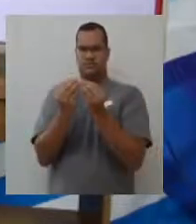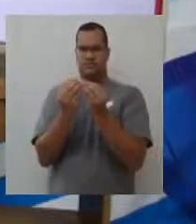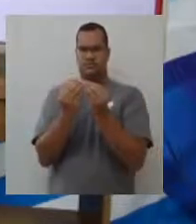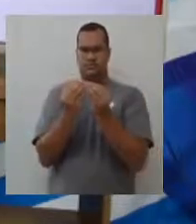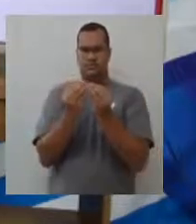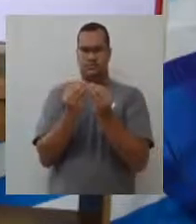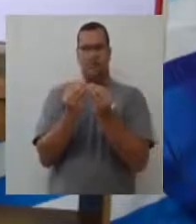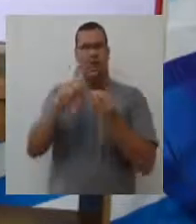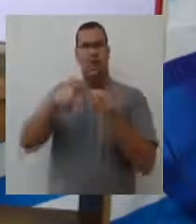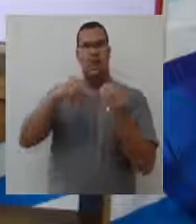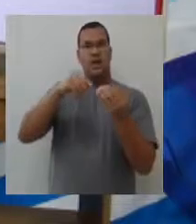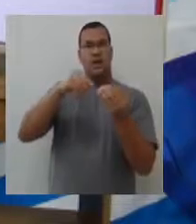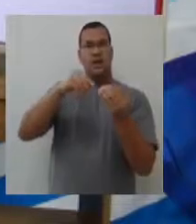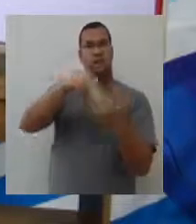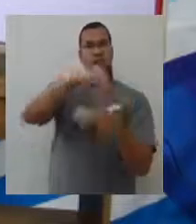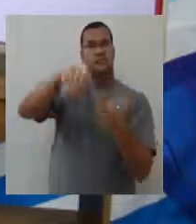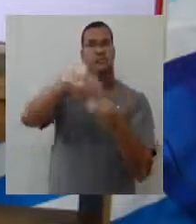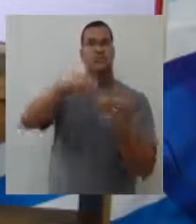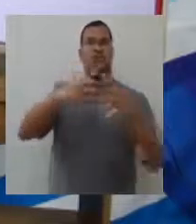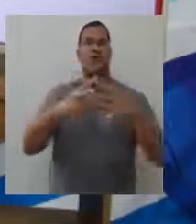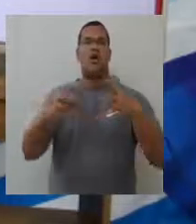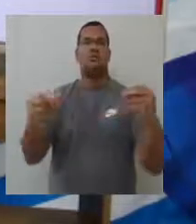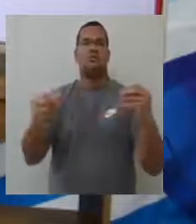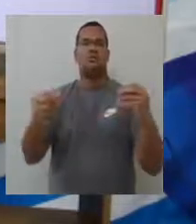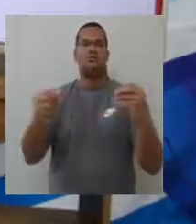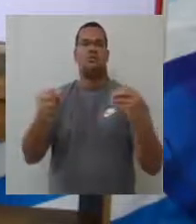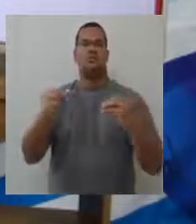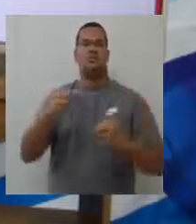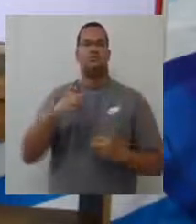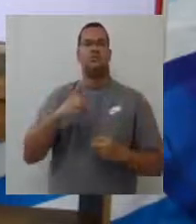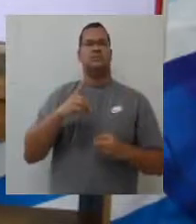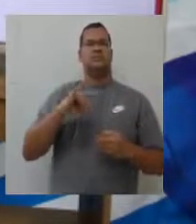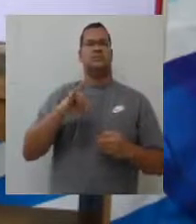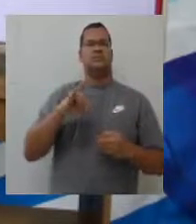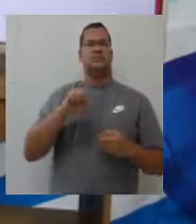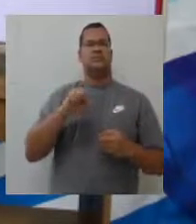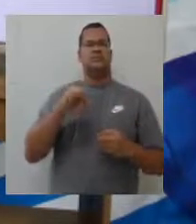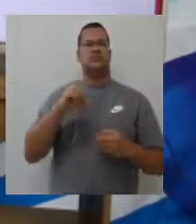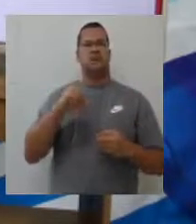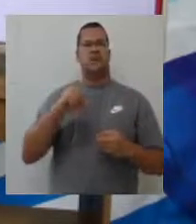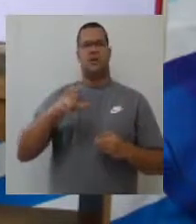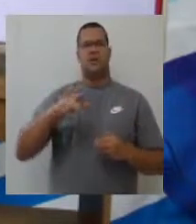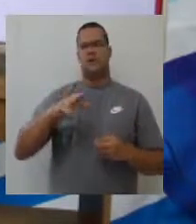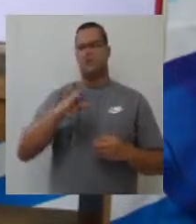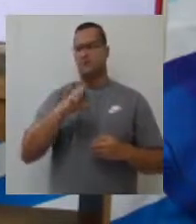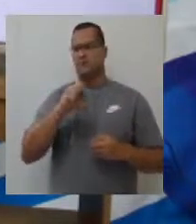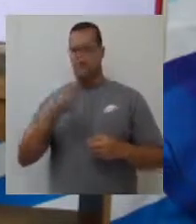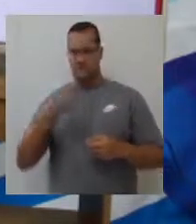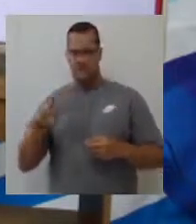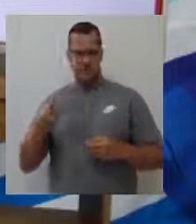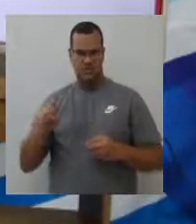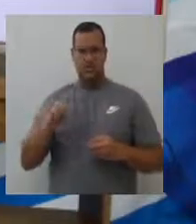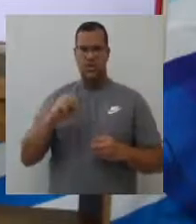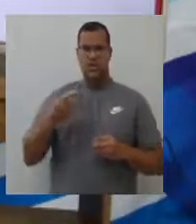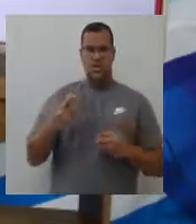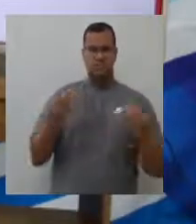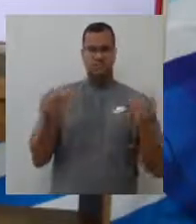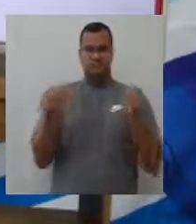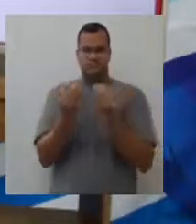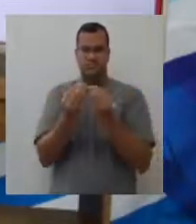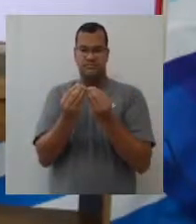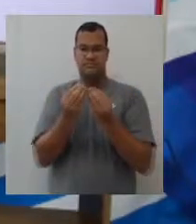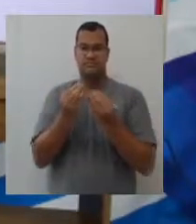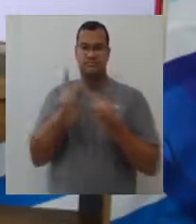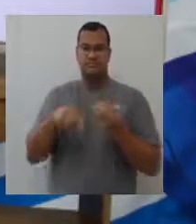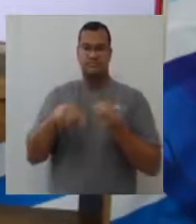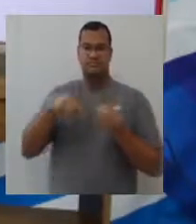tão homogênea que nós podemos chamar de solução. Mas se ela apresentar duas ou mais fases, nós